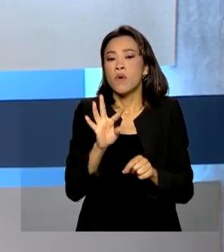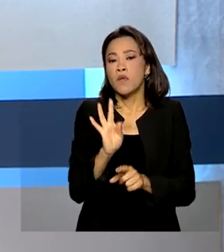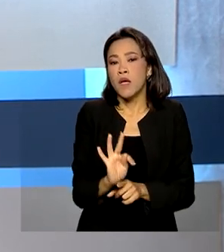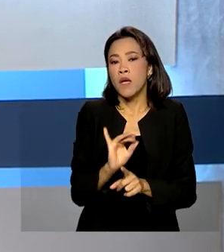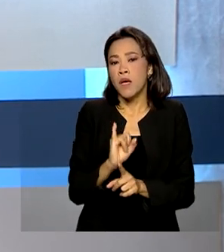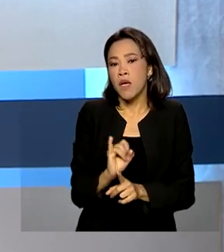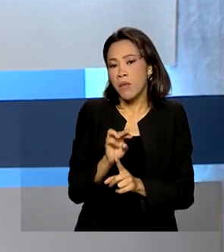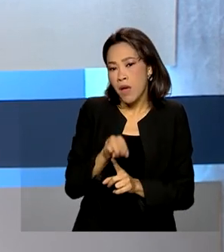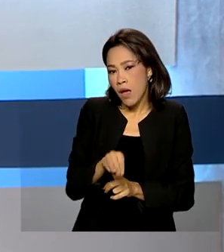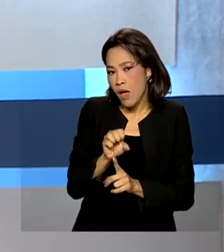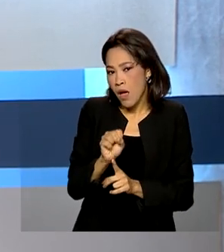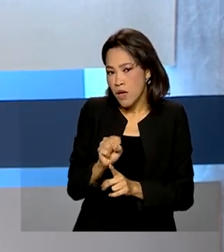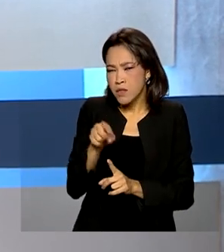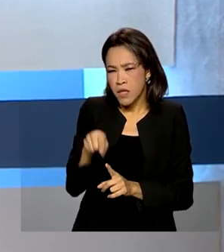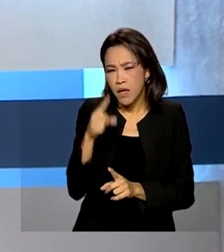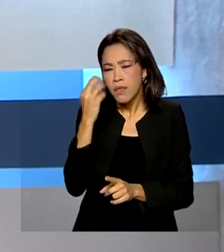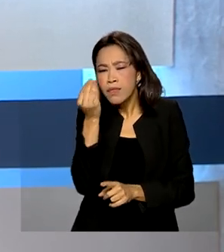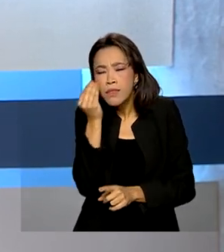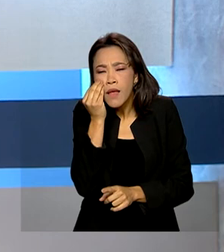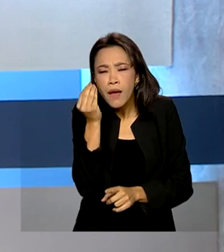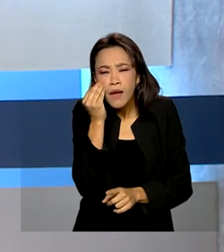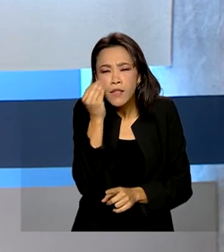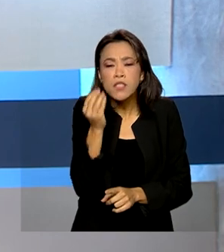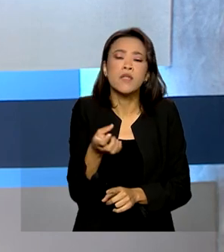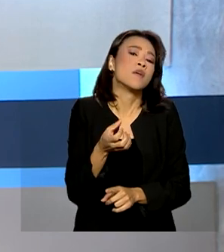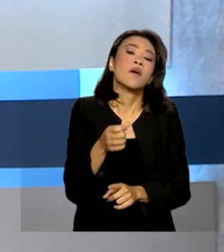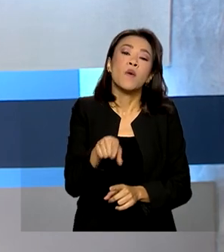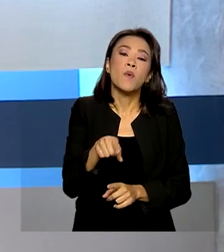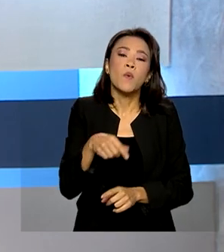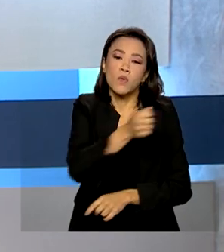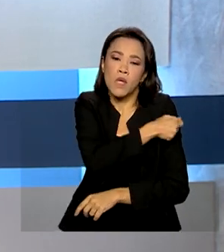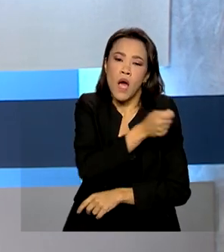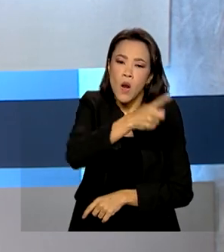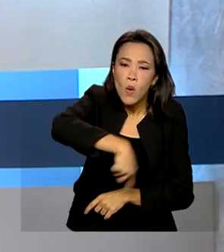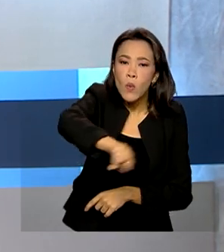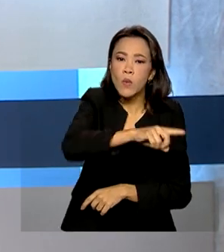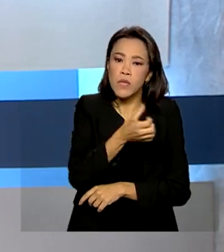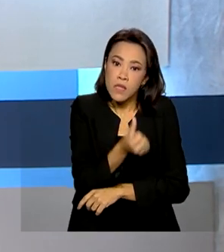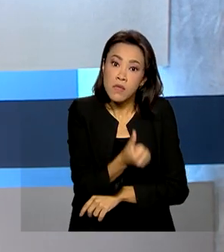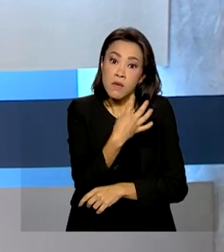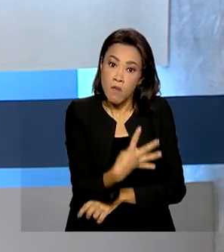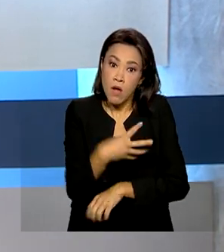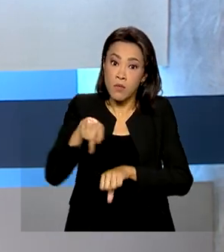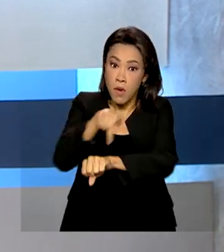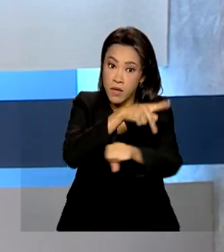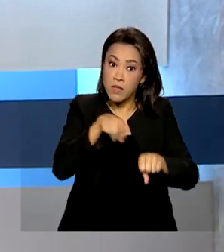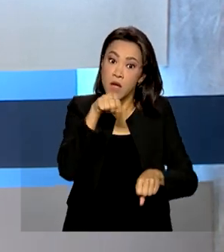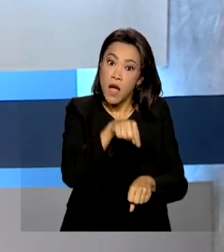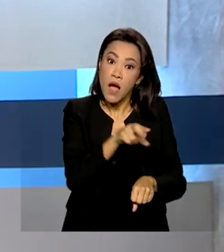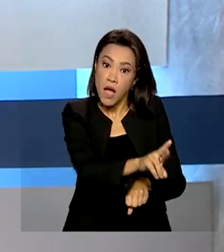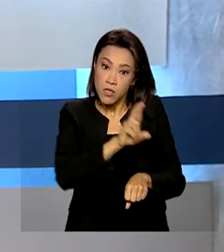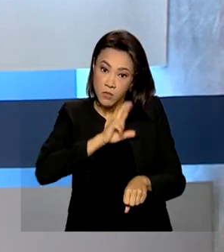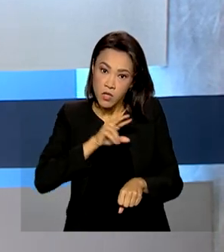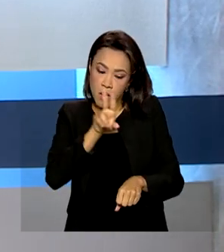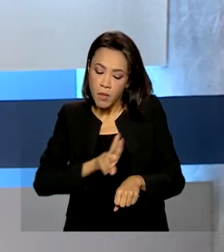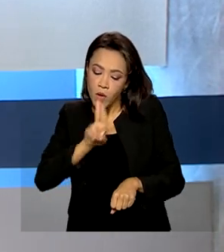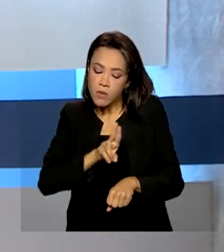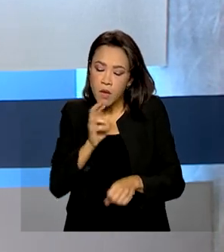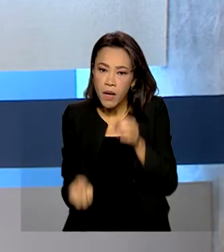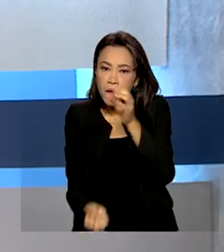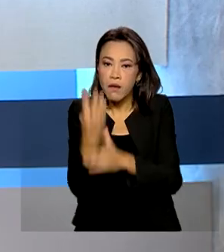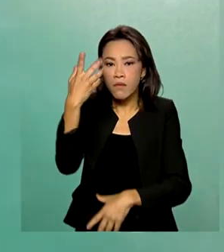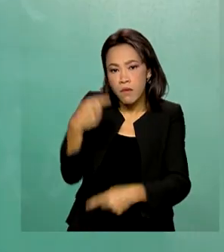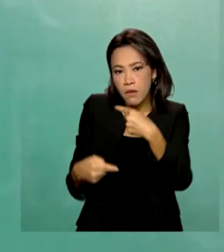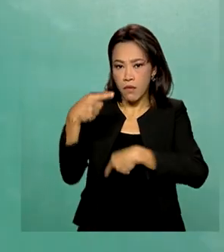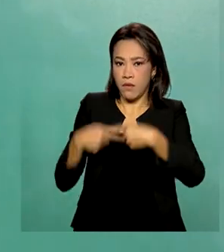de alunos de 64 países nas áreas das ciências exatas a meta é utilizar os resultados para direcionar políticas